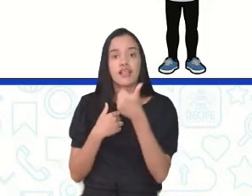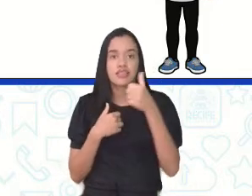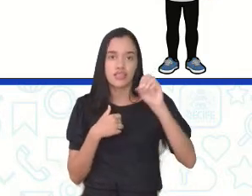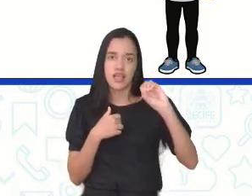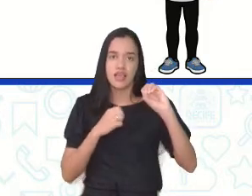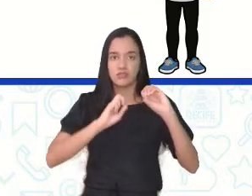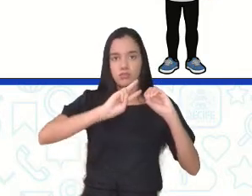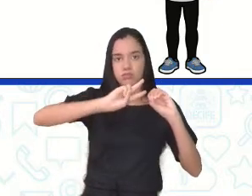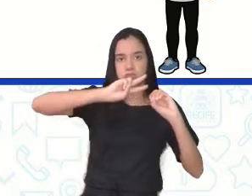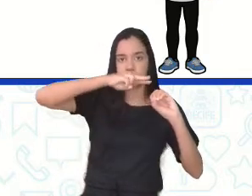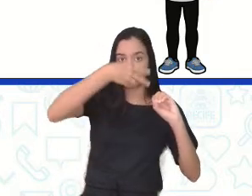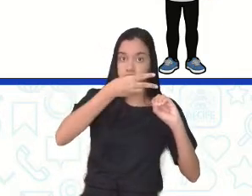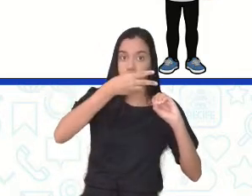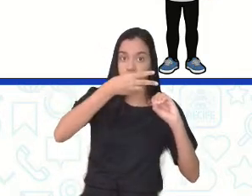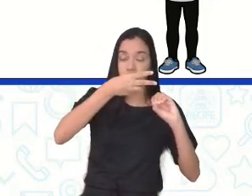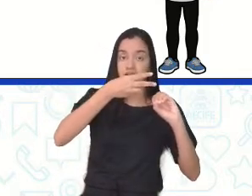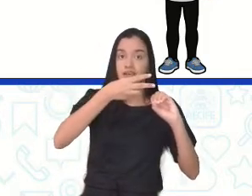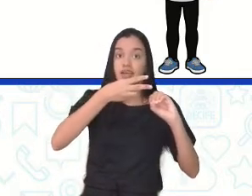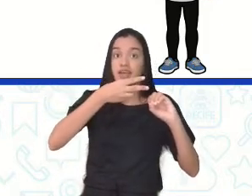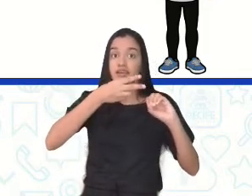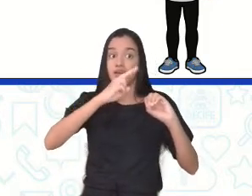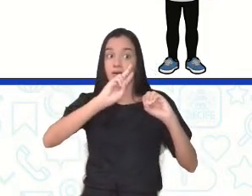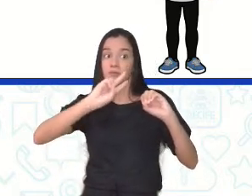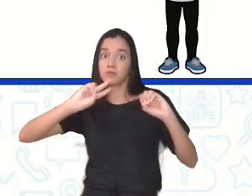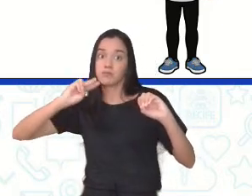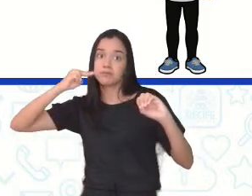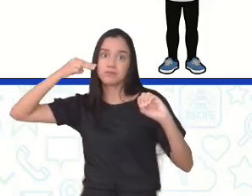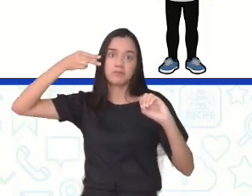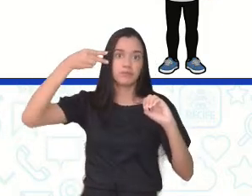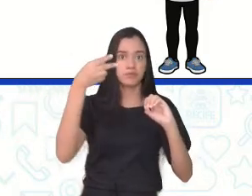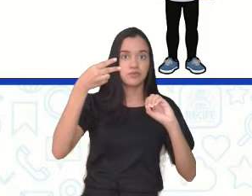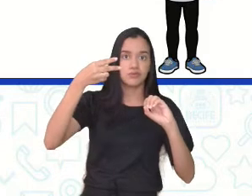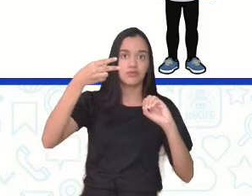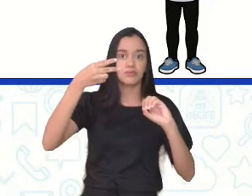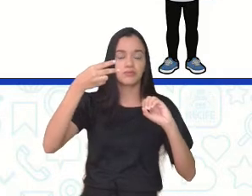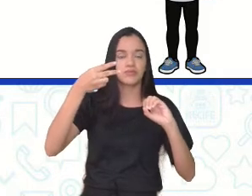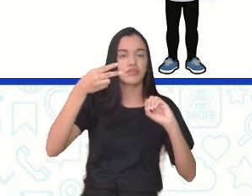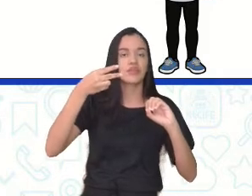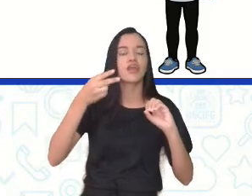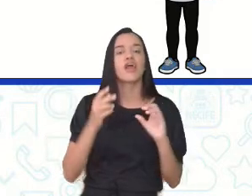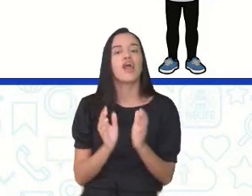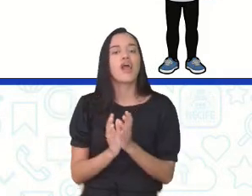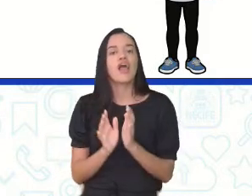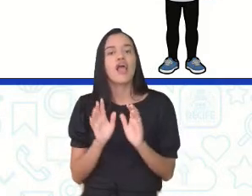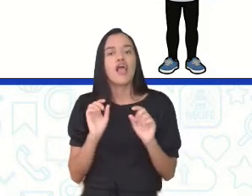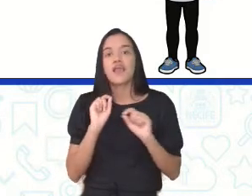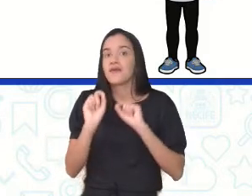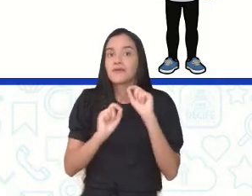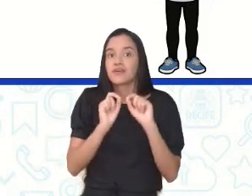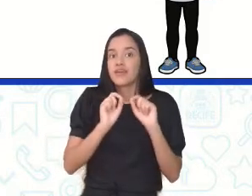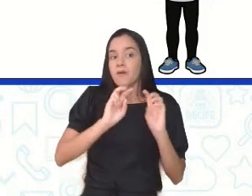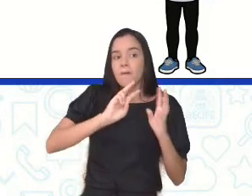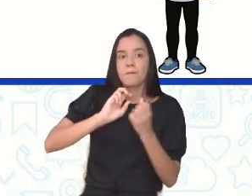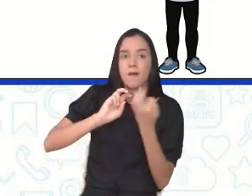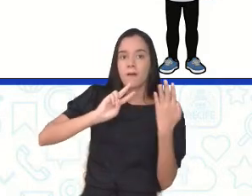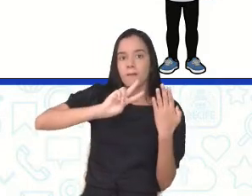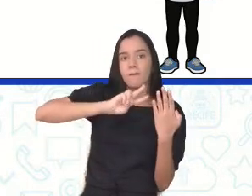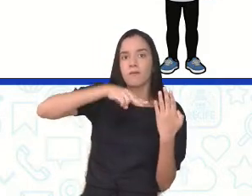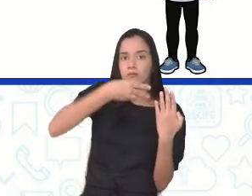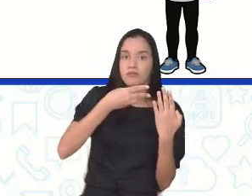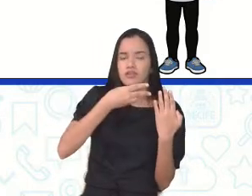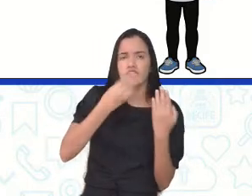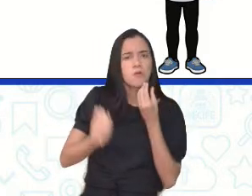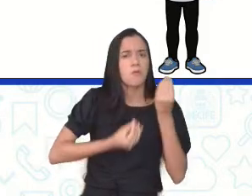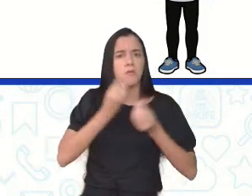cubo, elevado ao quadrado. Ou seja, é uma potência de uma potência, certo? Como é que a gente